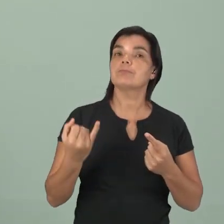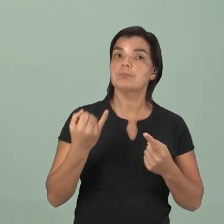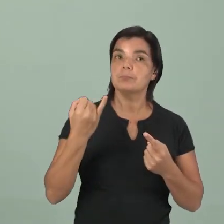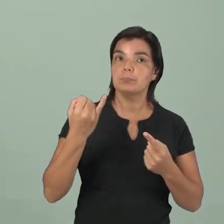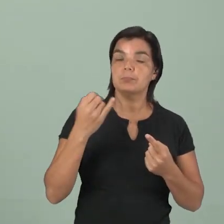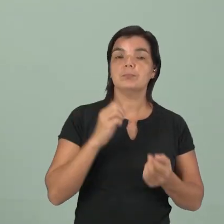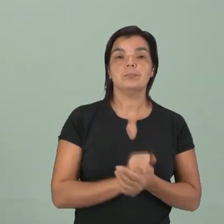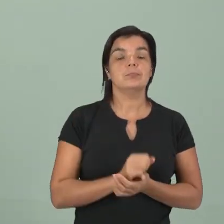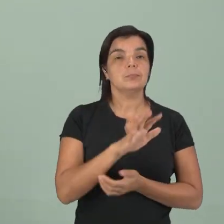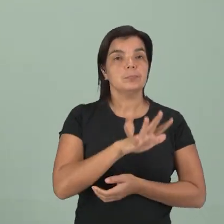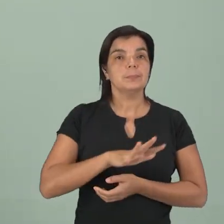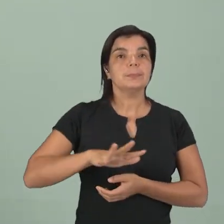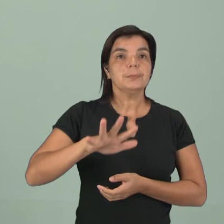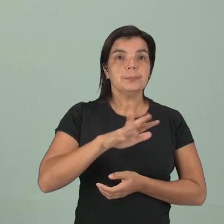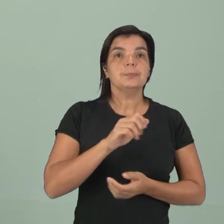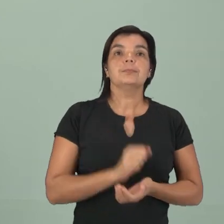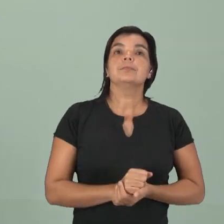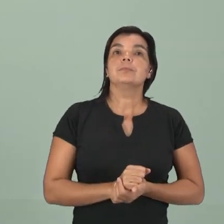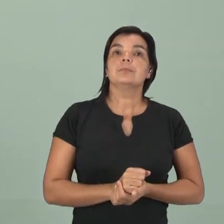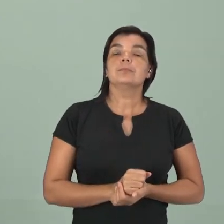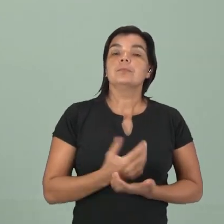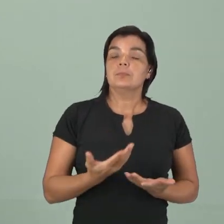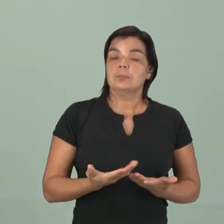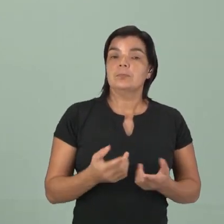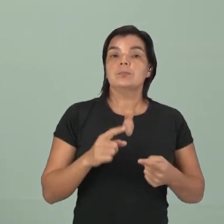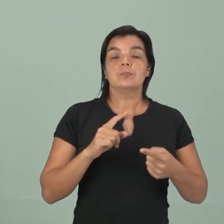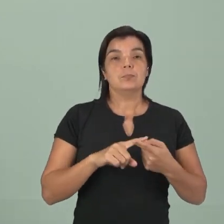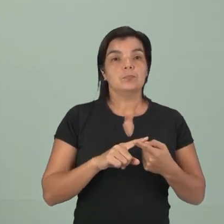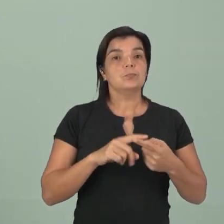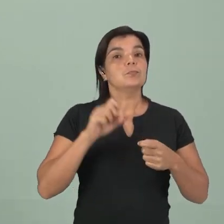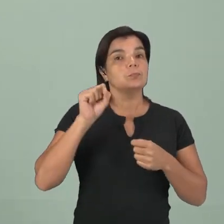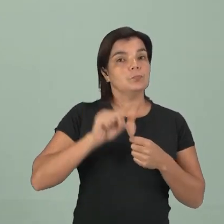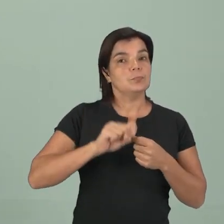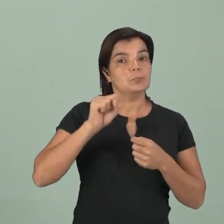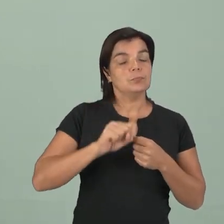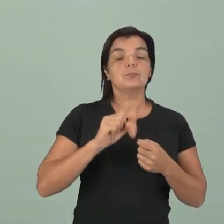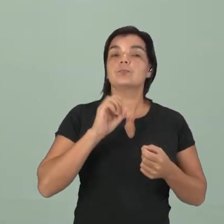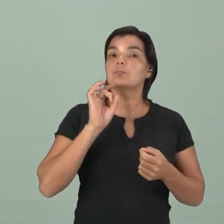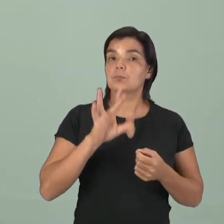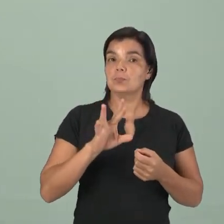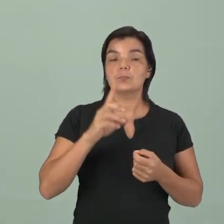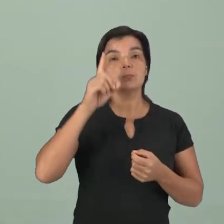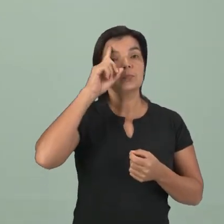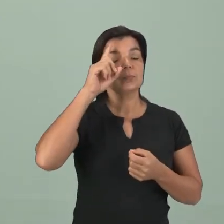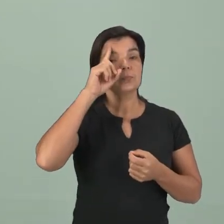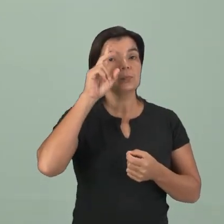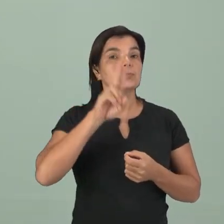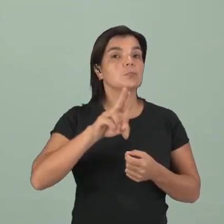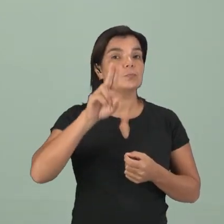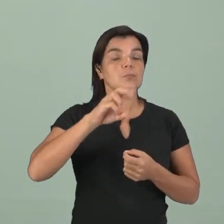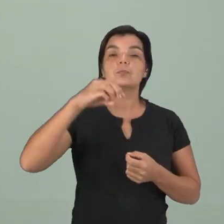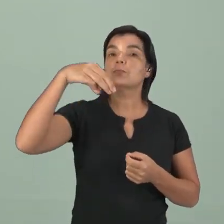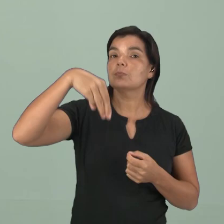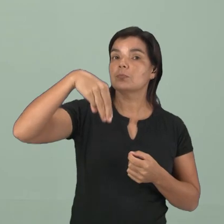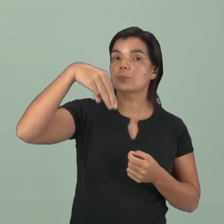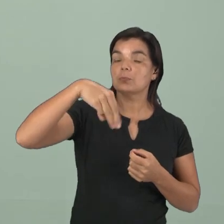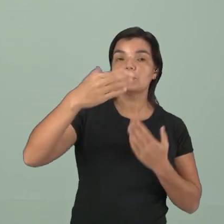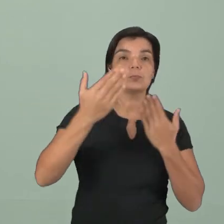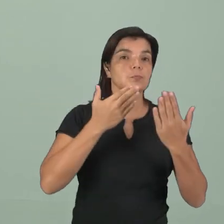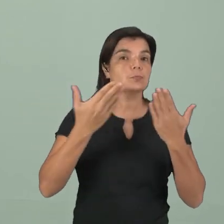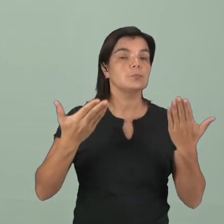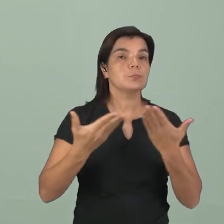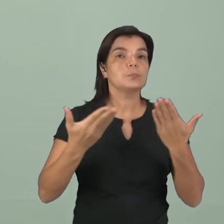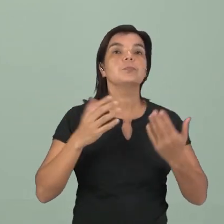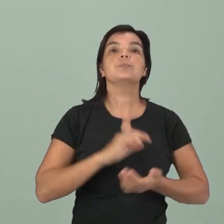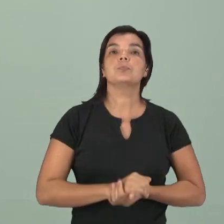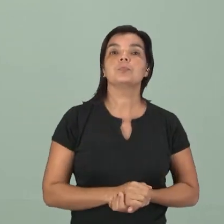padrão internacional do tempo são os segundos. Só que no dia a dia a gente utiliza mais os minutos. Foi nossa comparação para